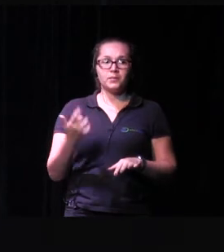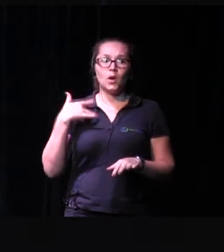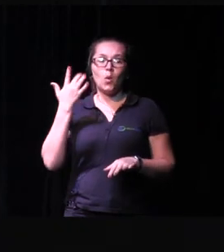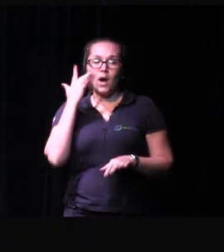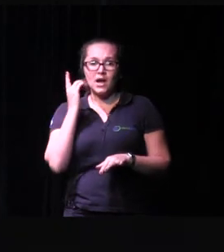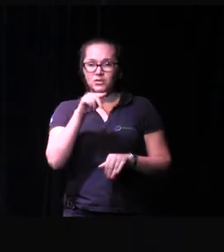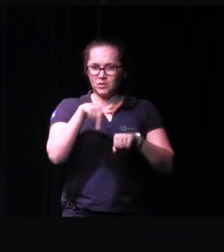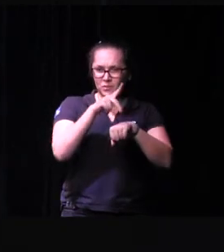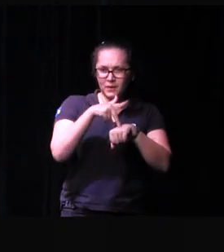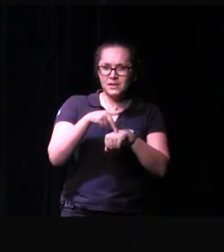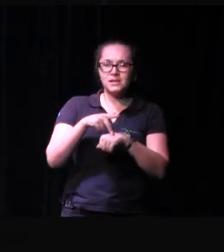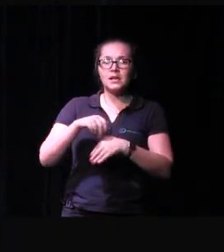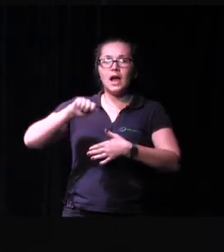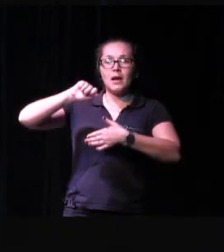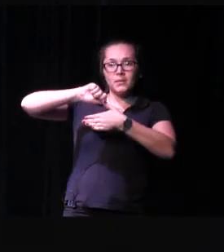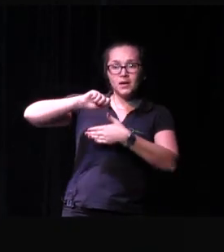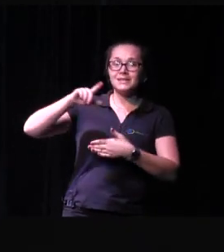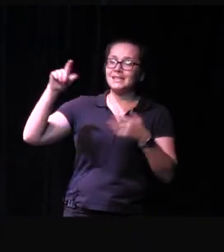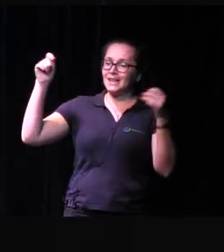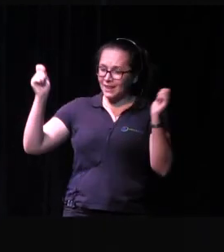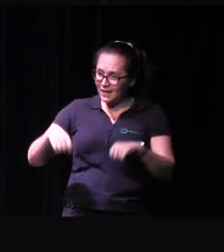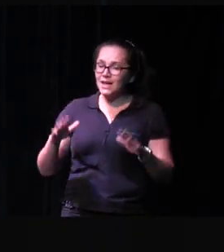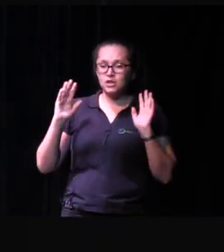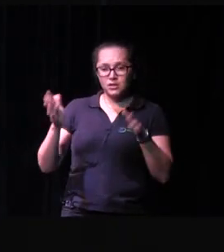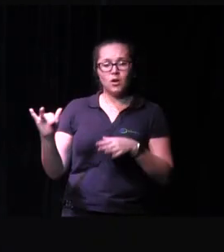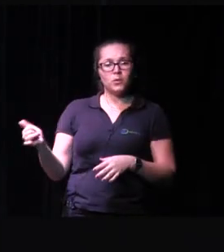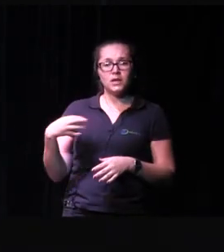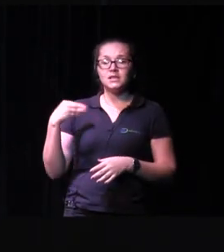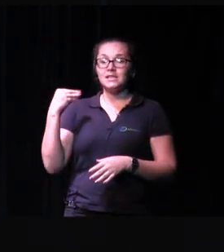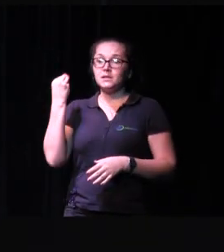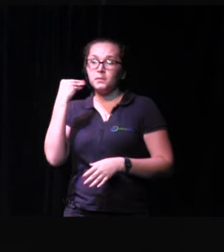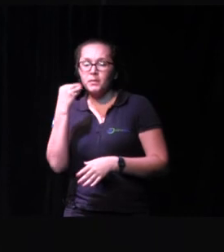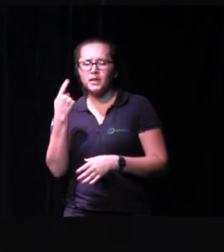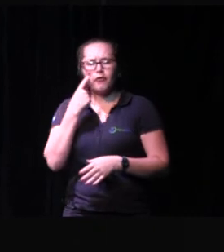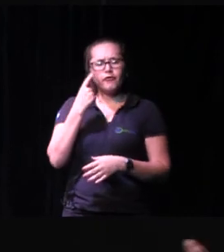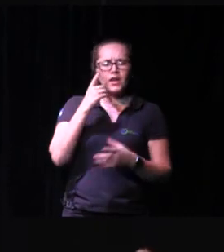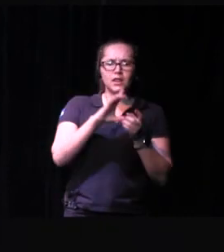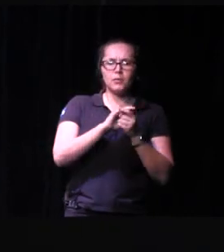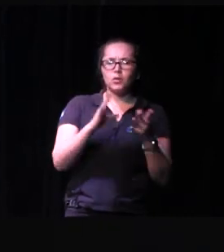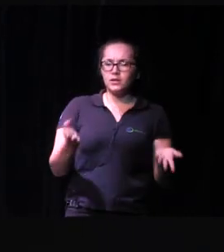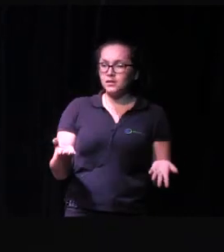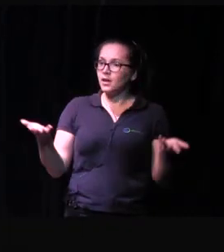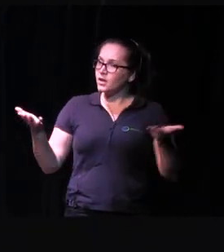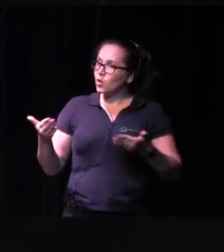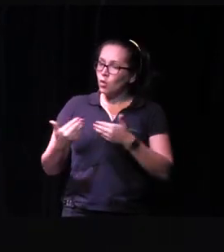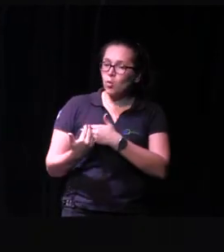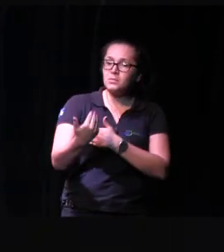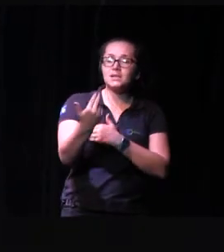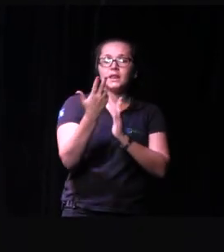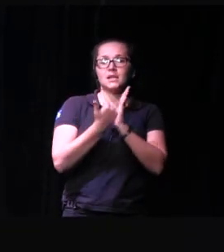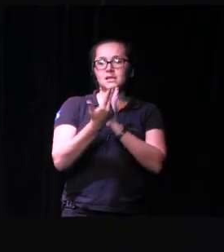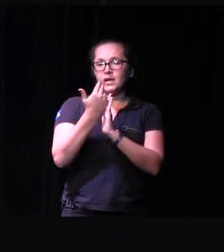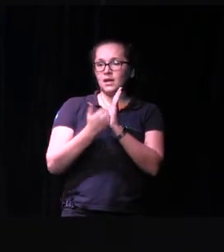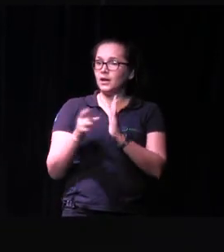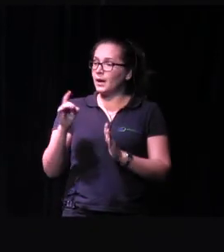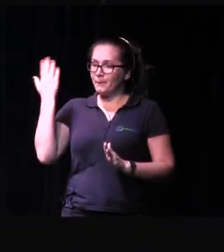propriamente. e eu acho que nos países latino-americanos a gente está vivendo essa oportunidade de experimentar a democracia e agora passar